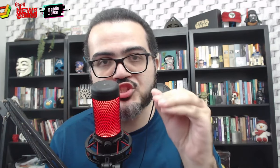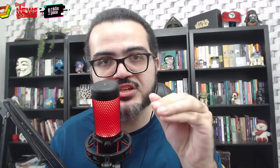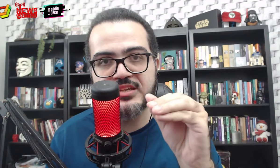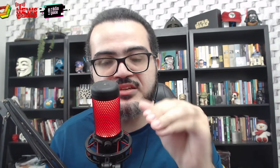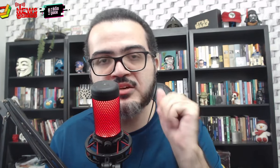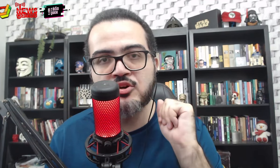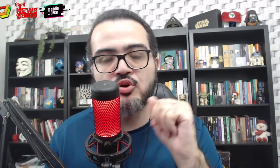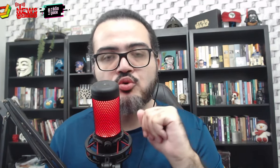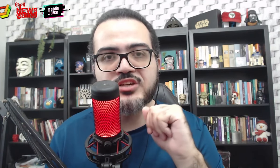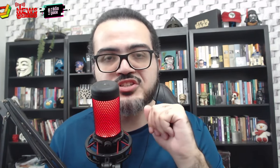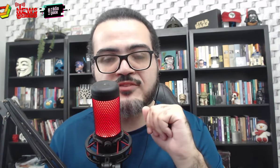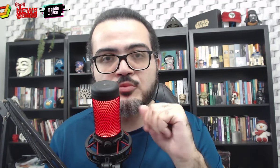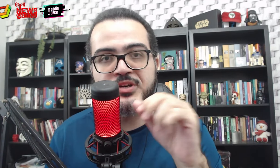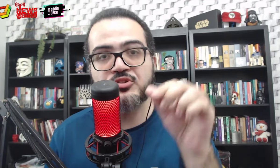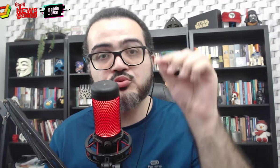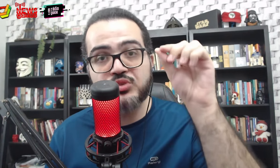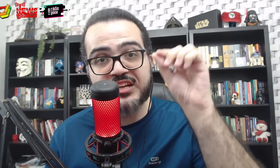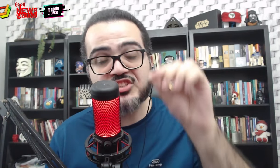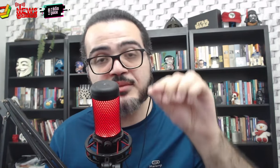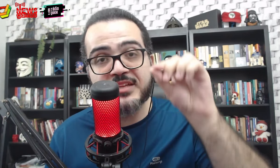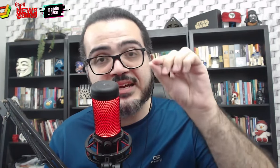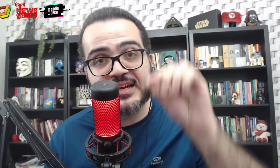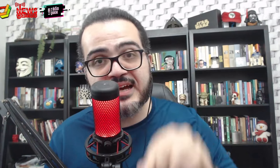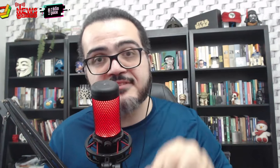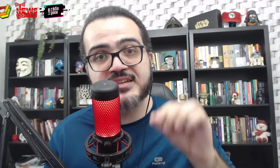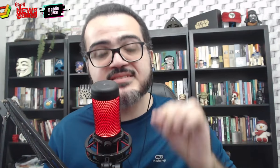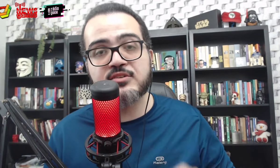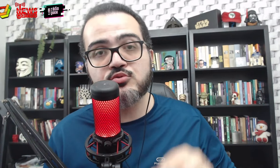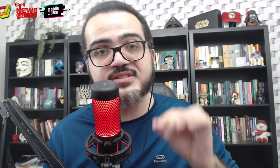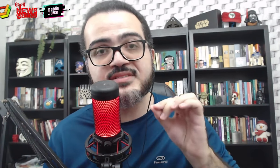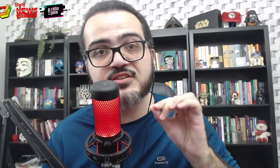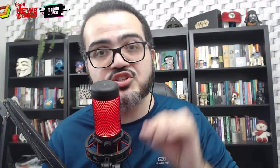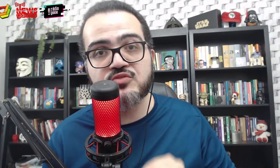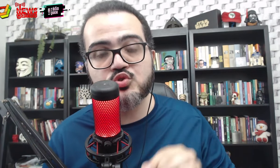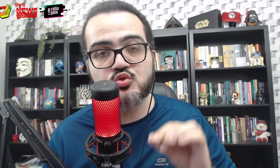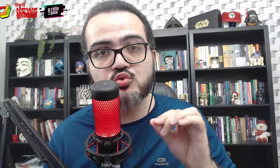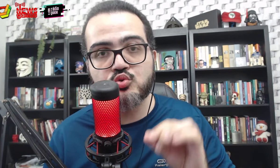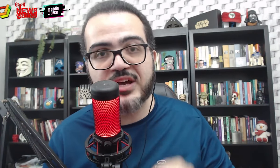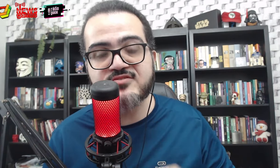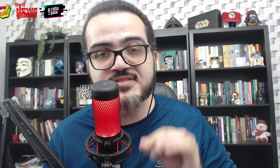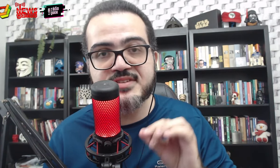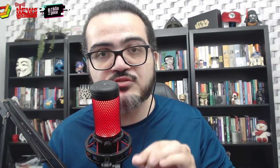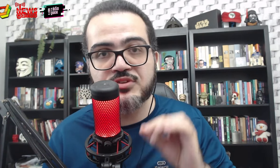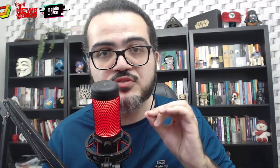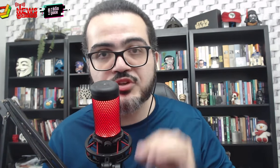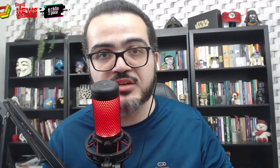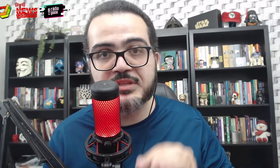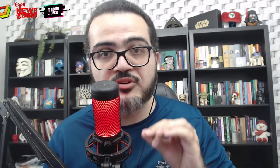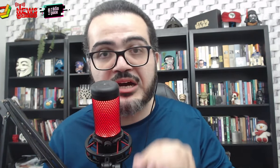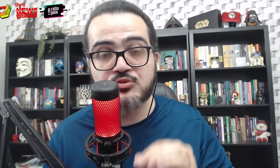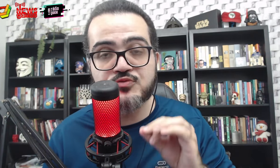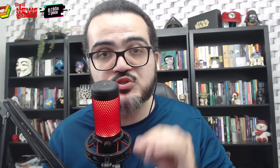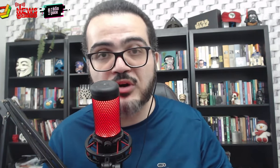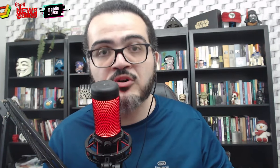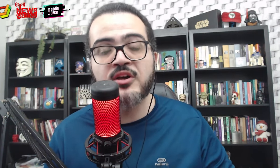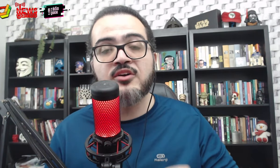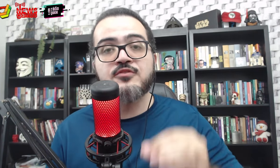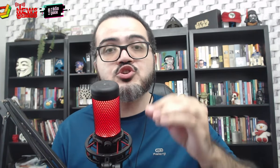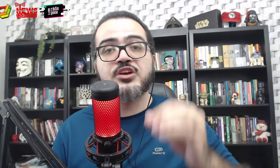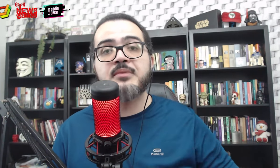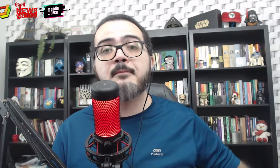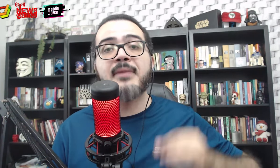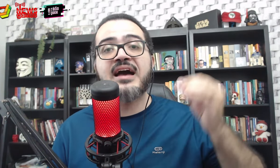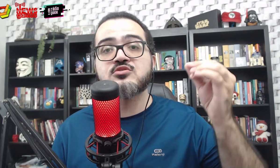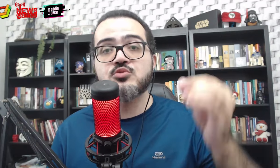embutir ali o que a gente tava acompanhando e o Irajá também atacava a questão dos incentivos culturais dizendo que videogame não é audiovisual